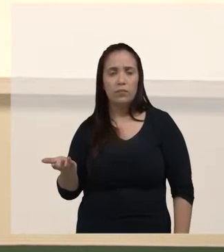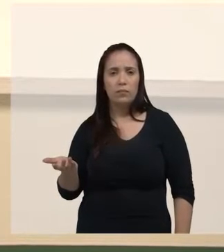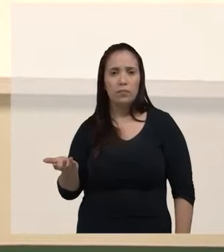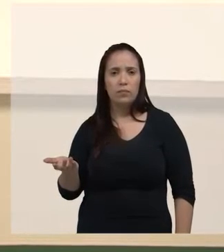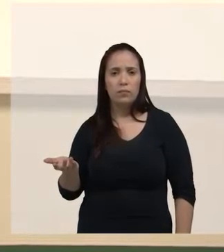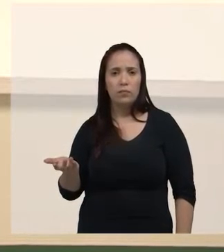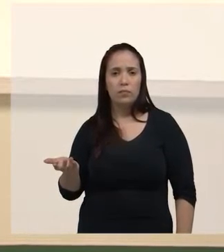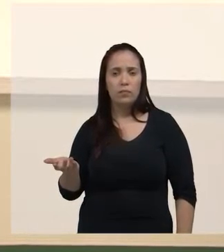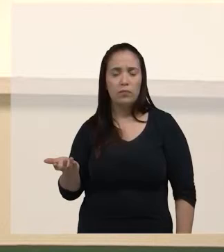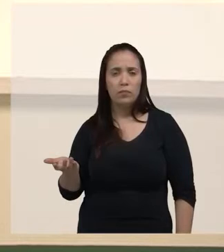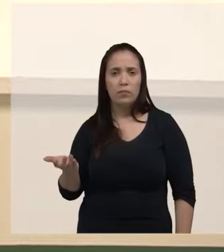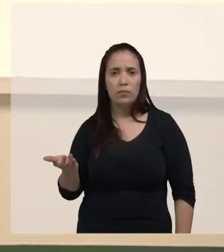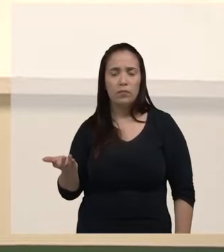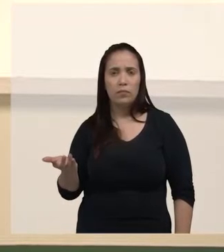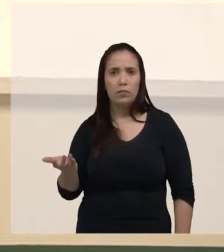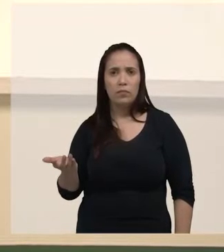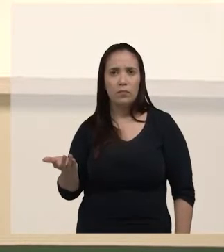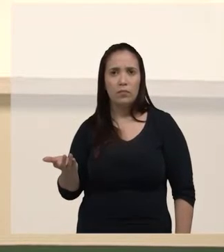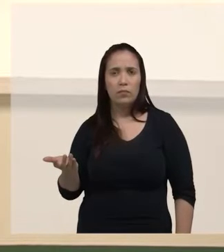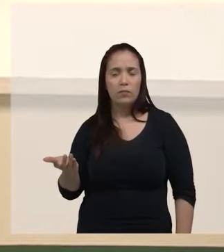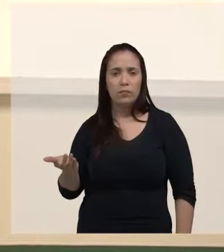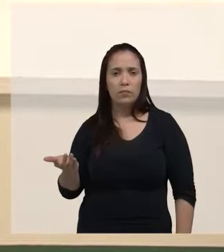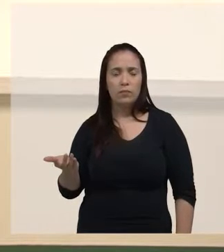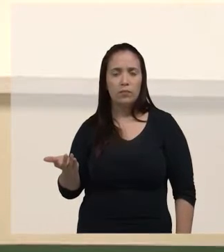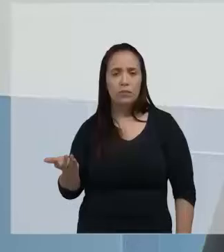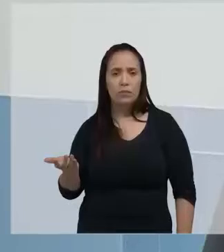Em relação à